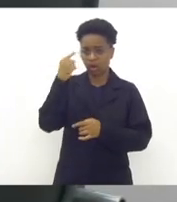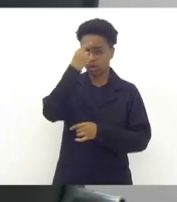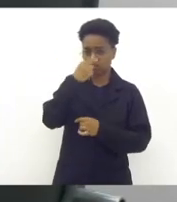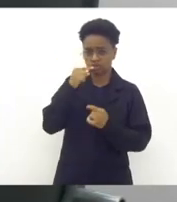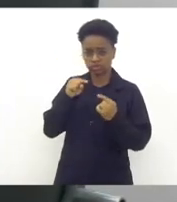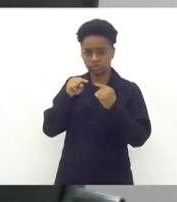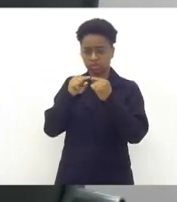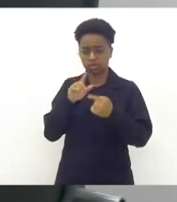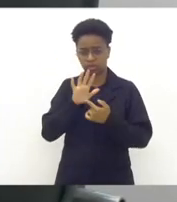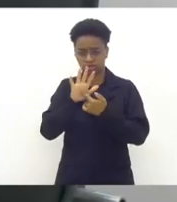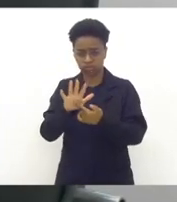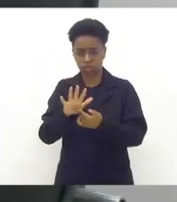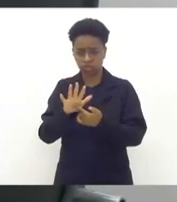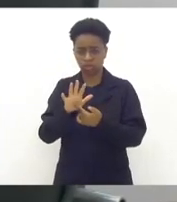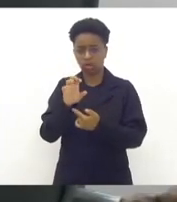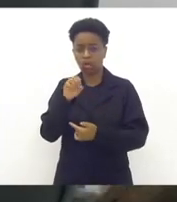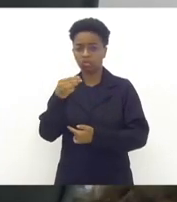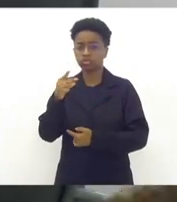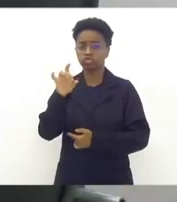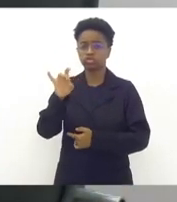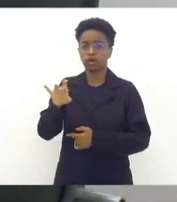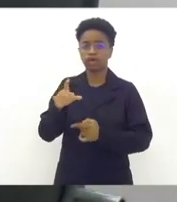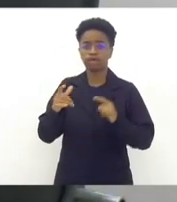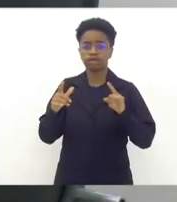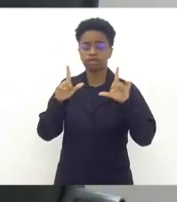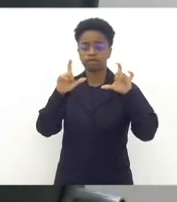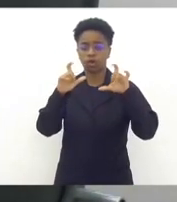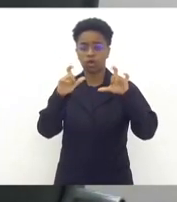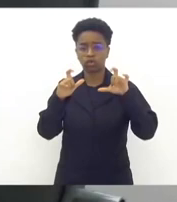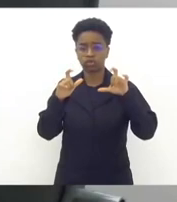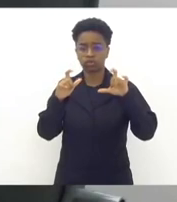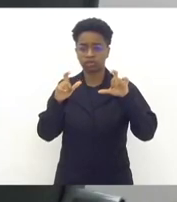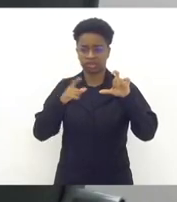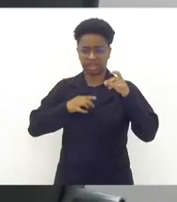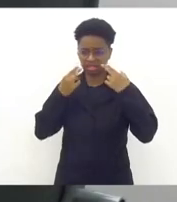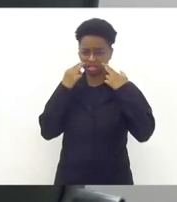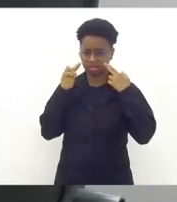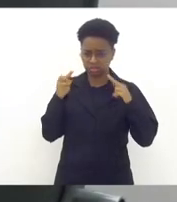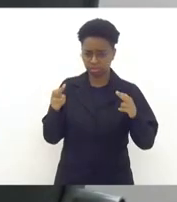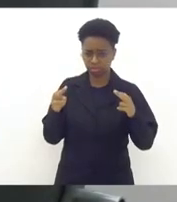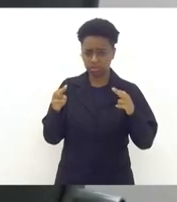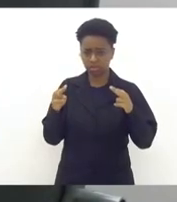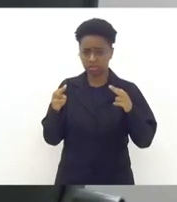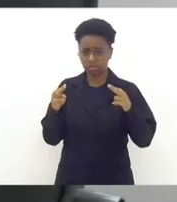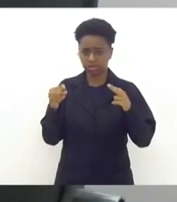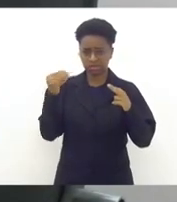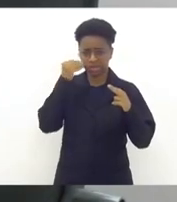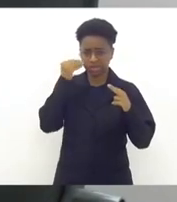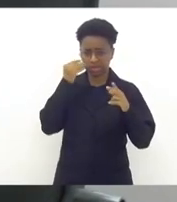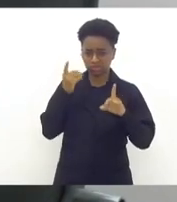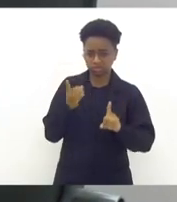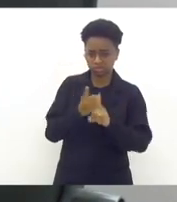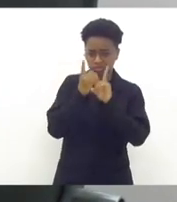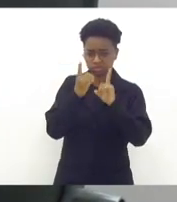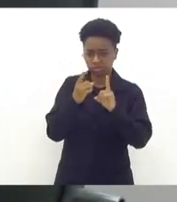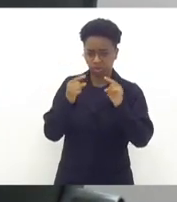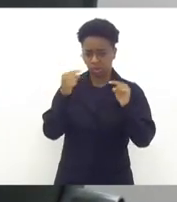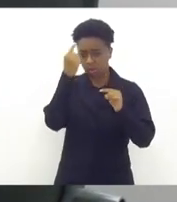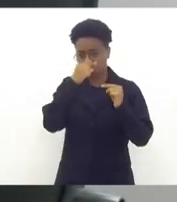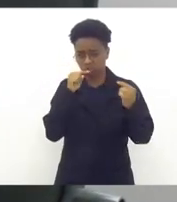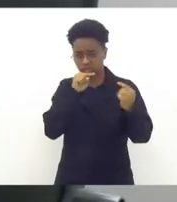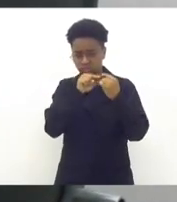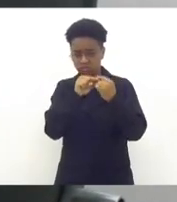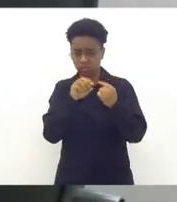que disseram? Teve alguém, passou por uma testemunha que supostamente poderia